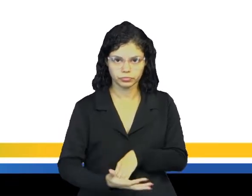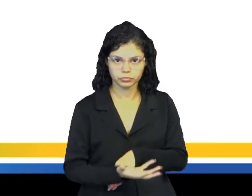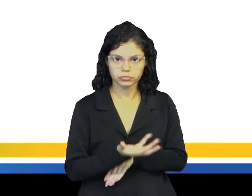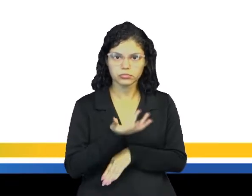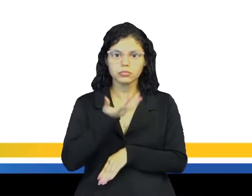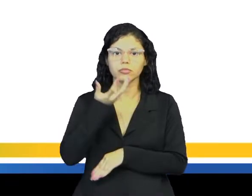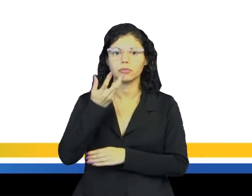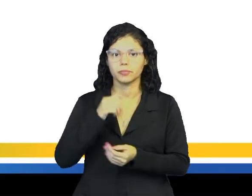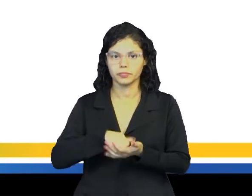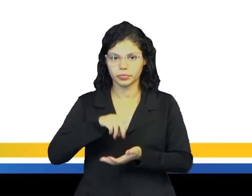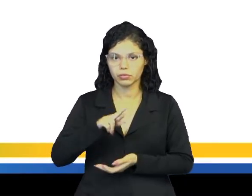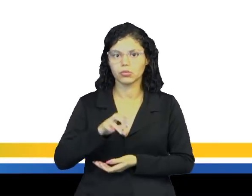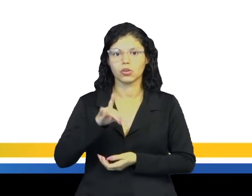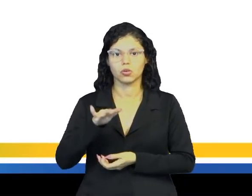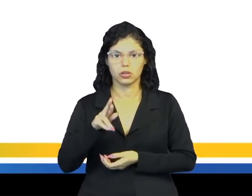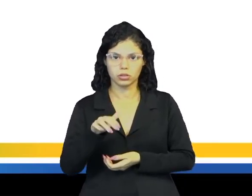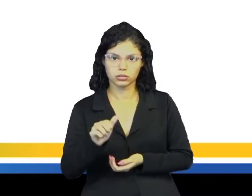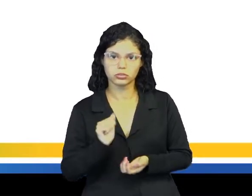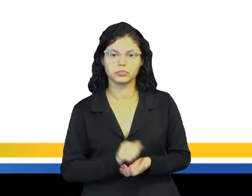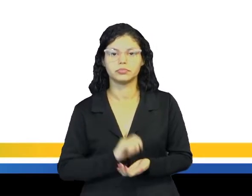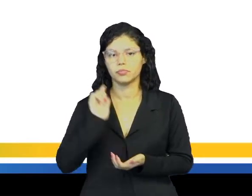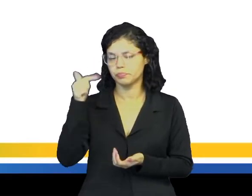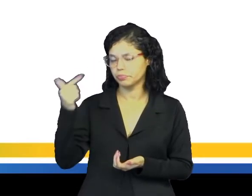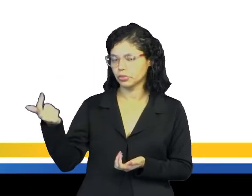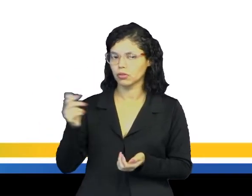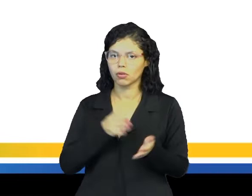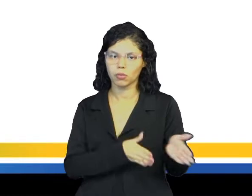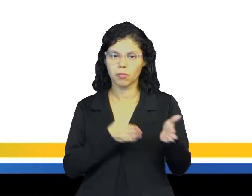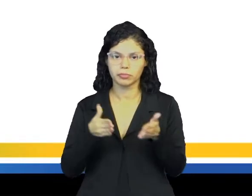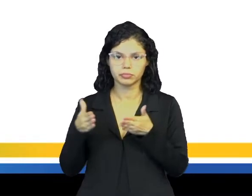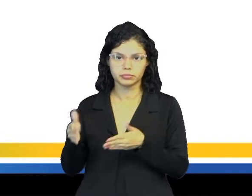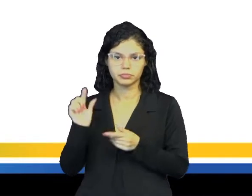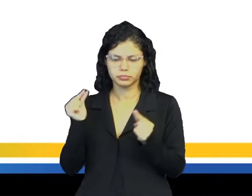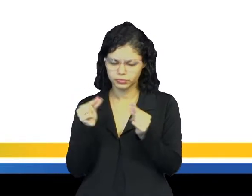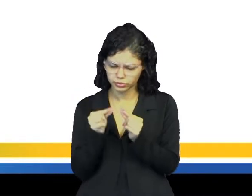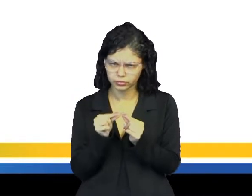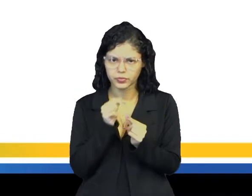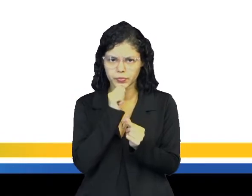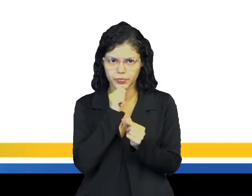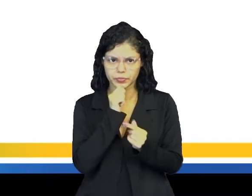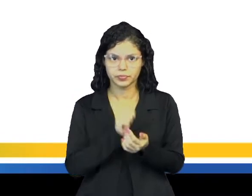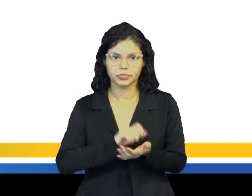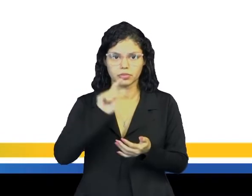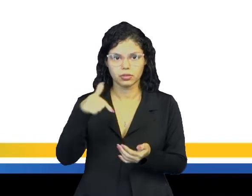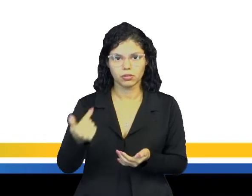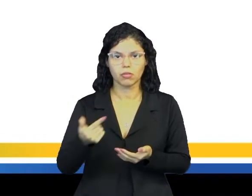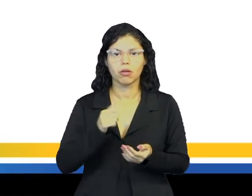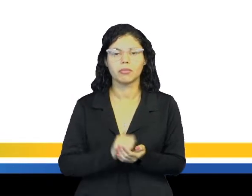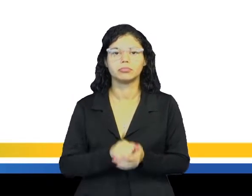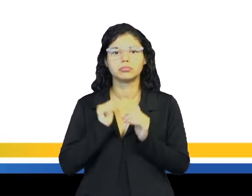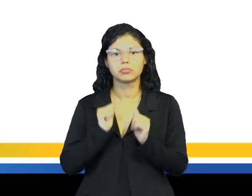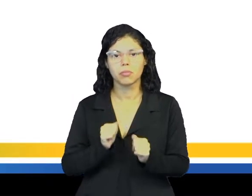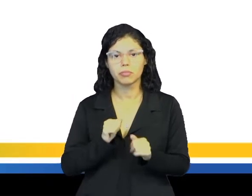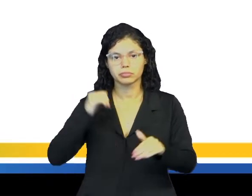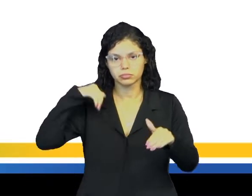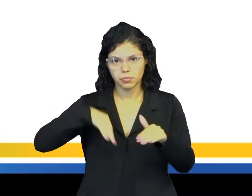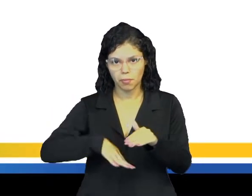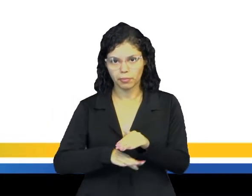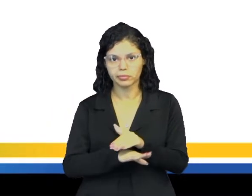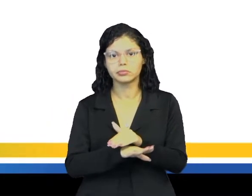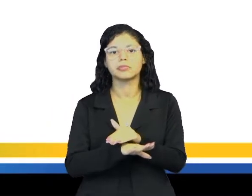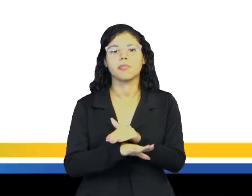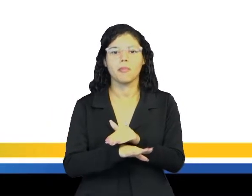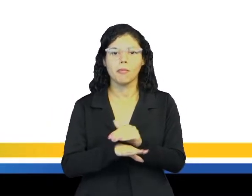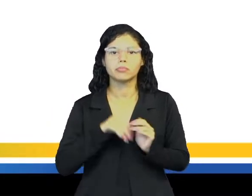então, micro-organismos, né, e outras partículas sólidas menores. Depois, essa água ela vai para um reservatório de